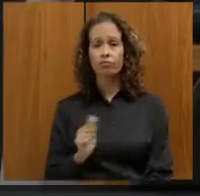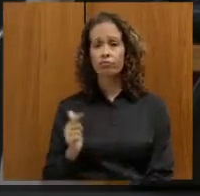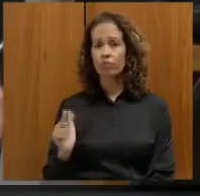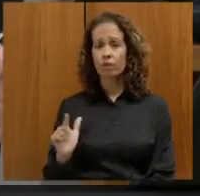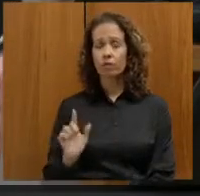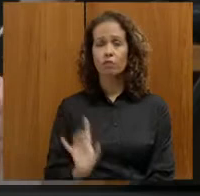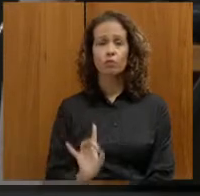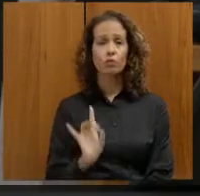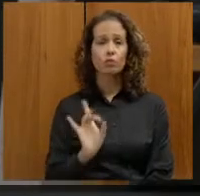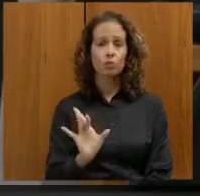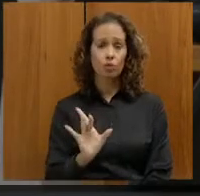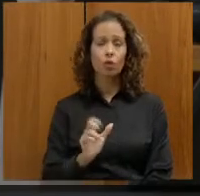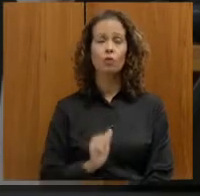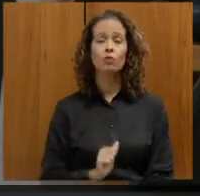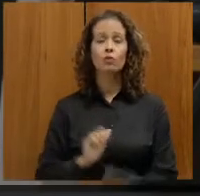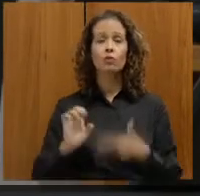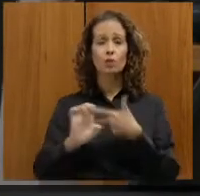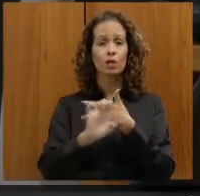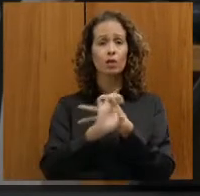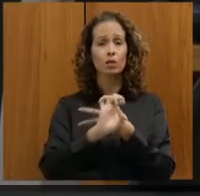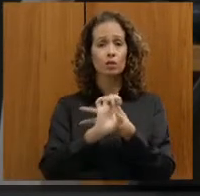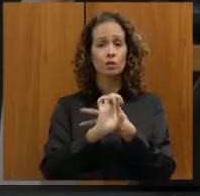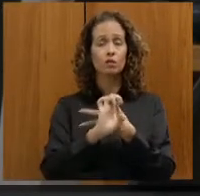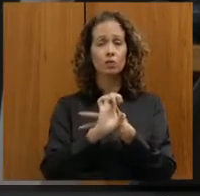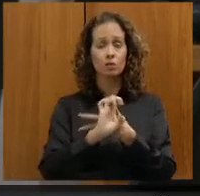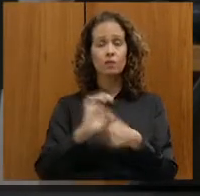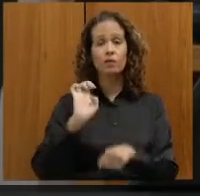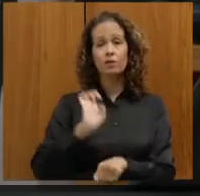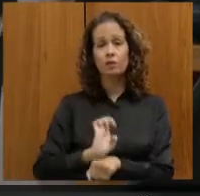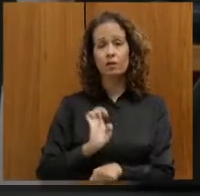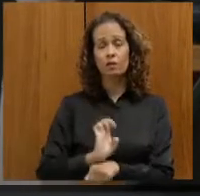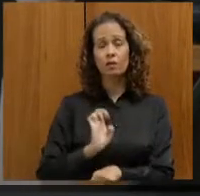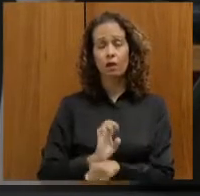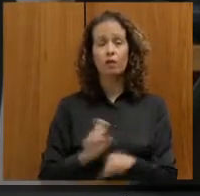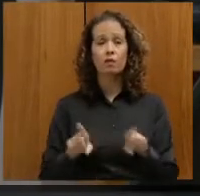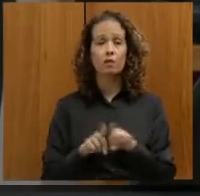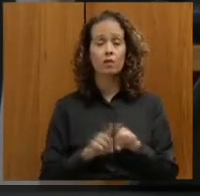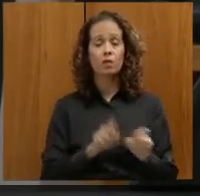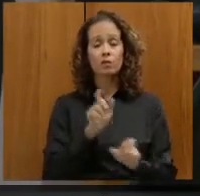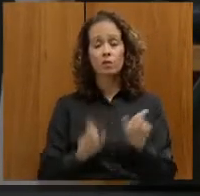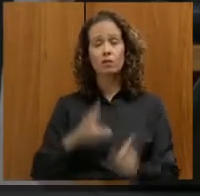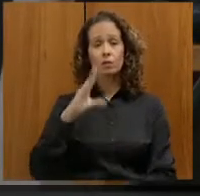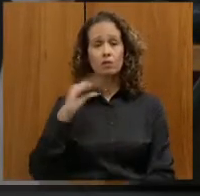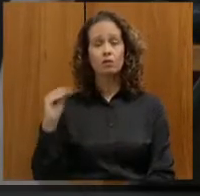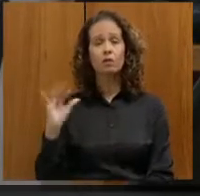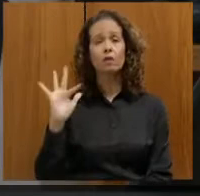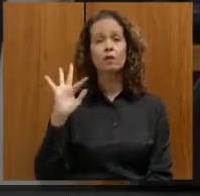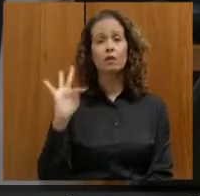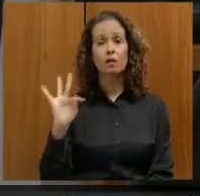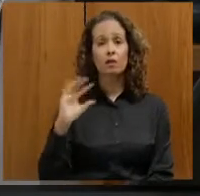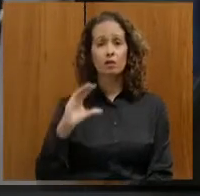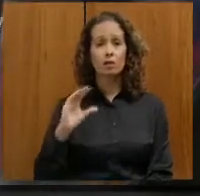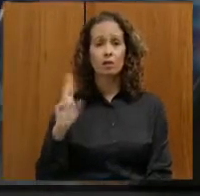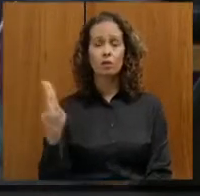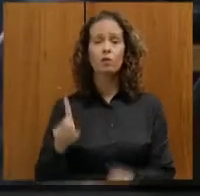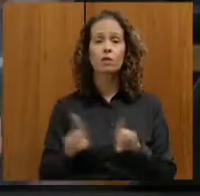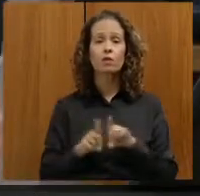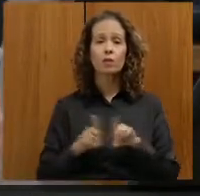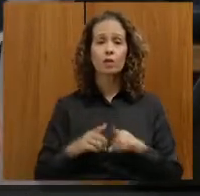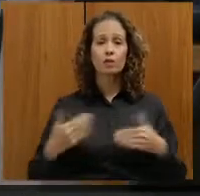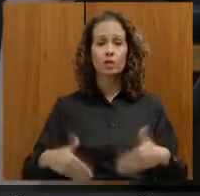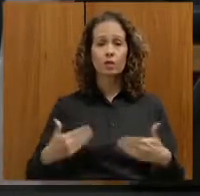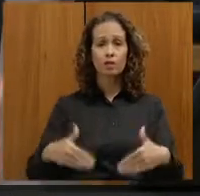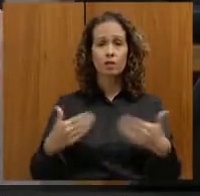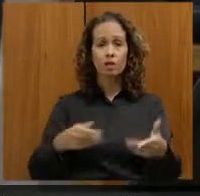apenas do Poder Executivo estadual e servidores federais do TCU e do Ministério da economia